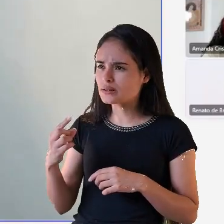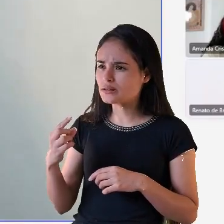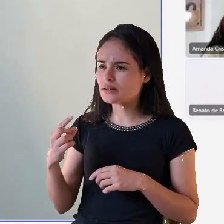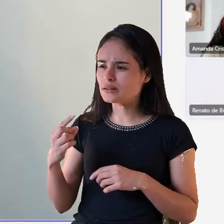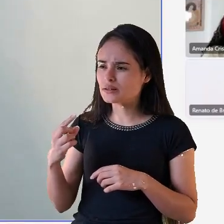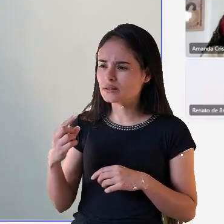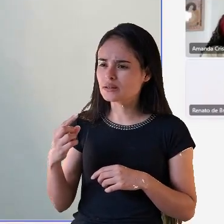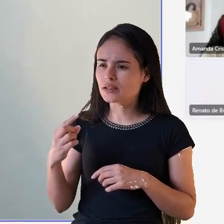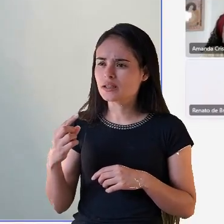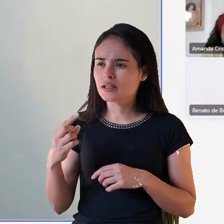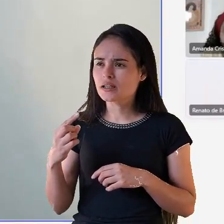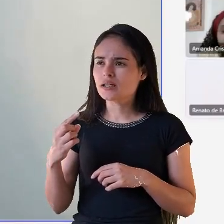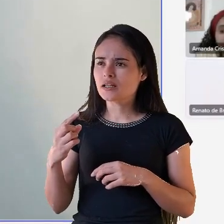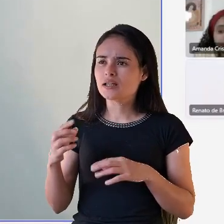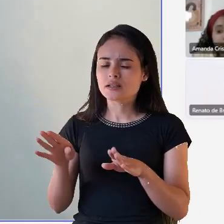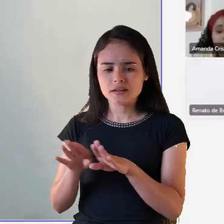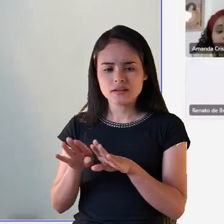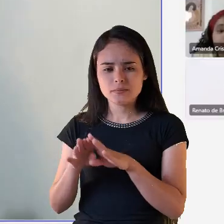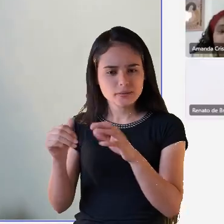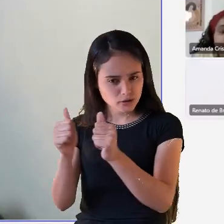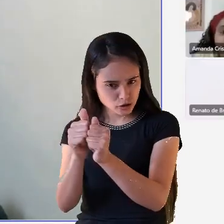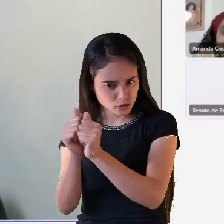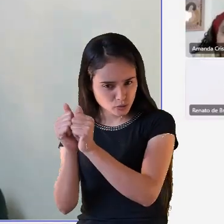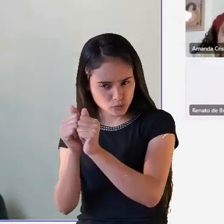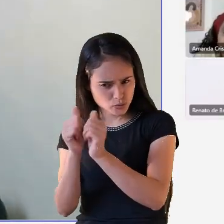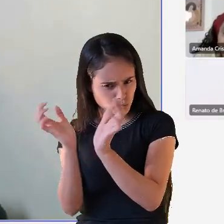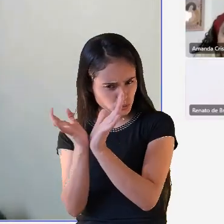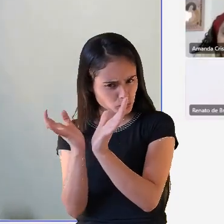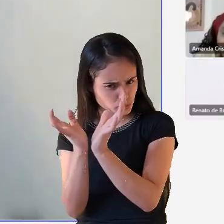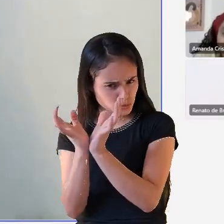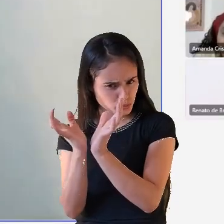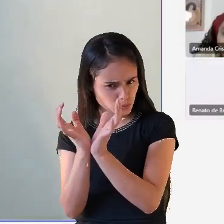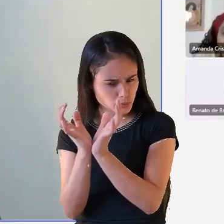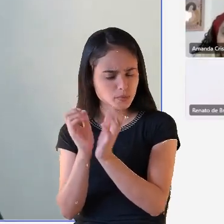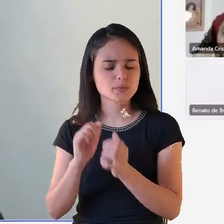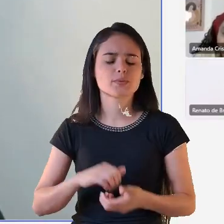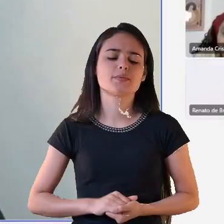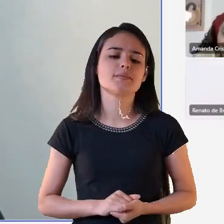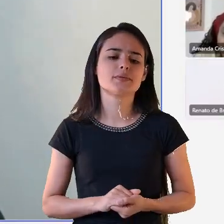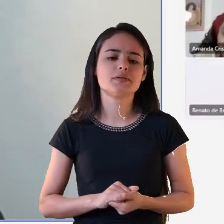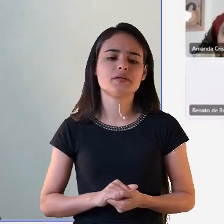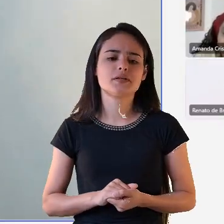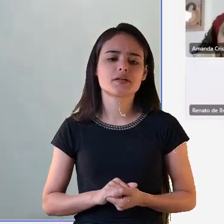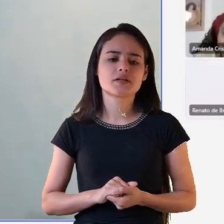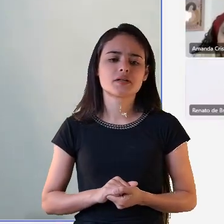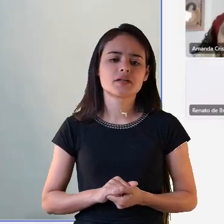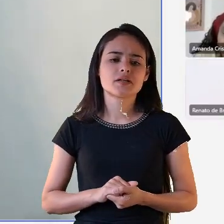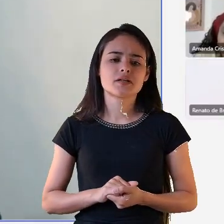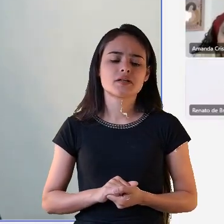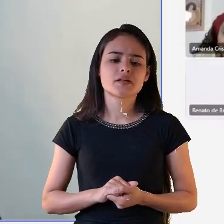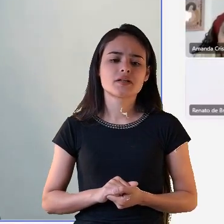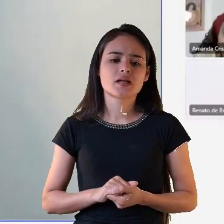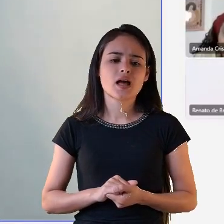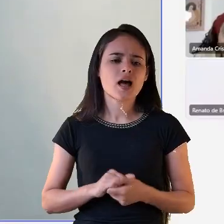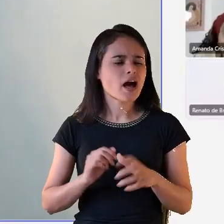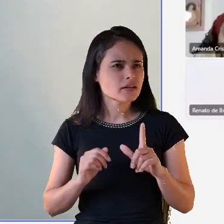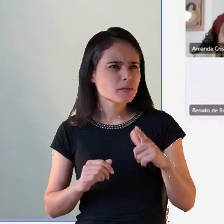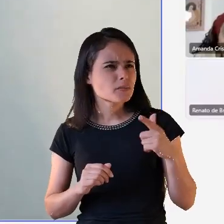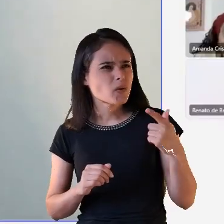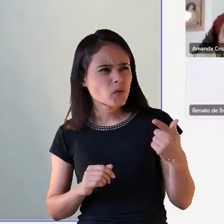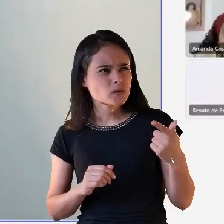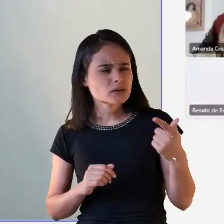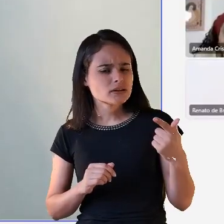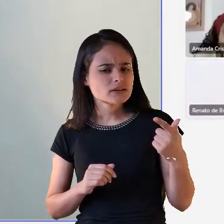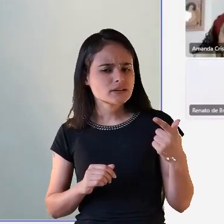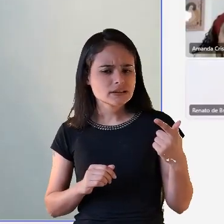2022 a Carolina Maria de Jesus, logo antes, um pouco depois, a Amanda Crispim foi participar do